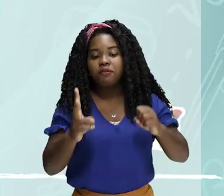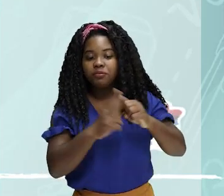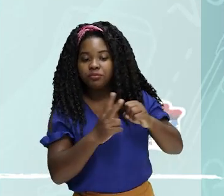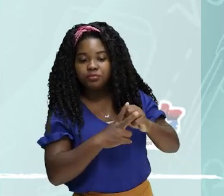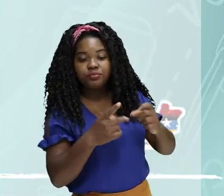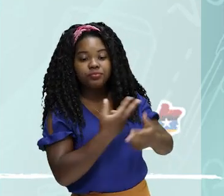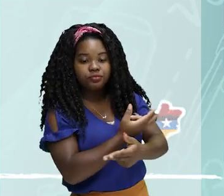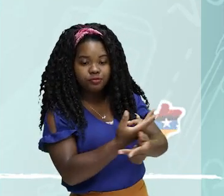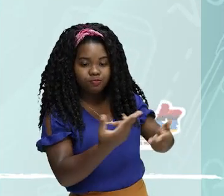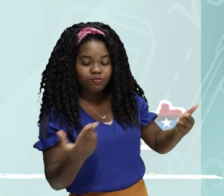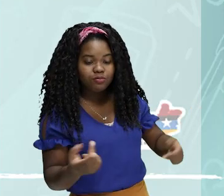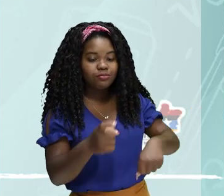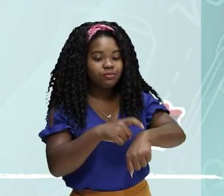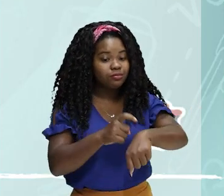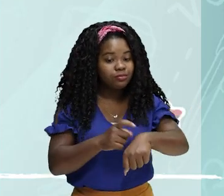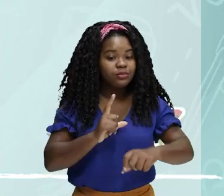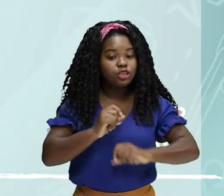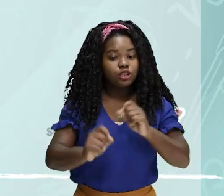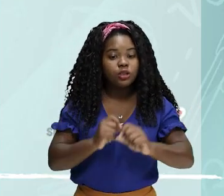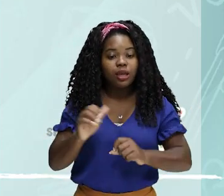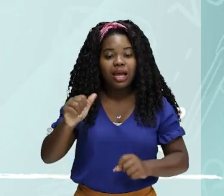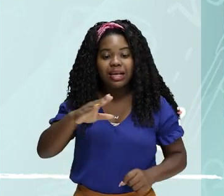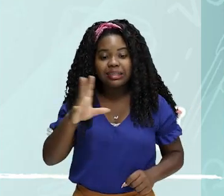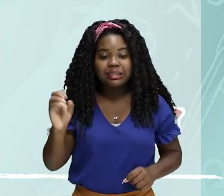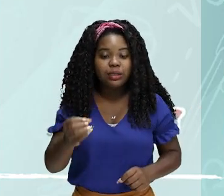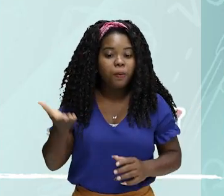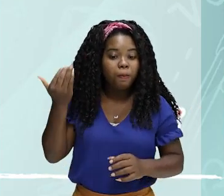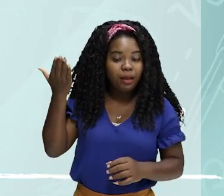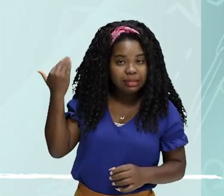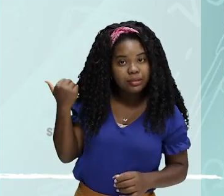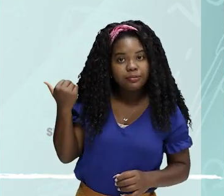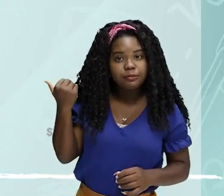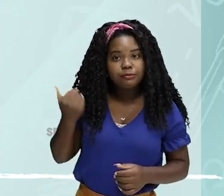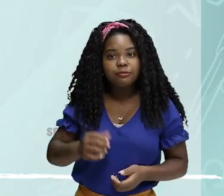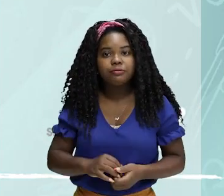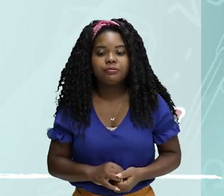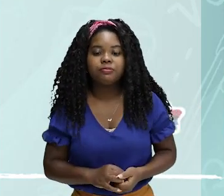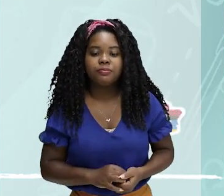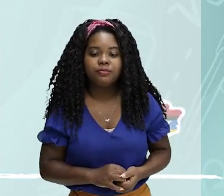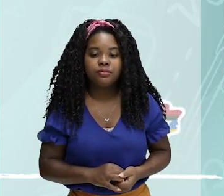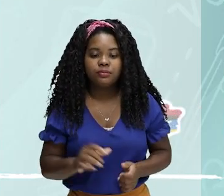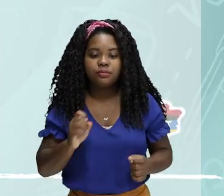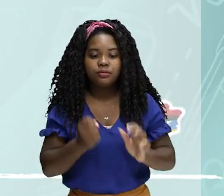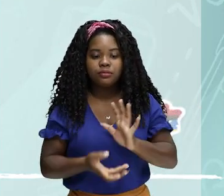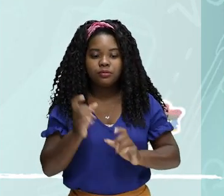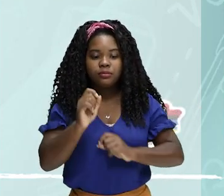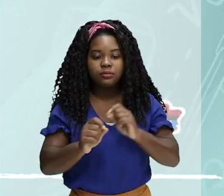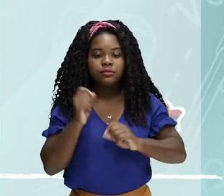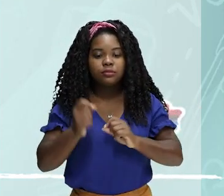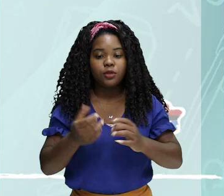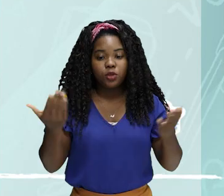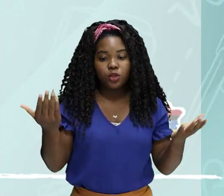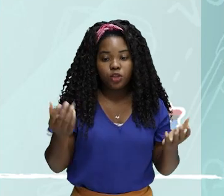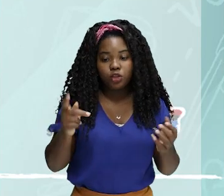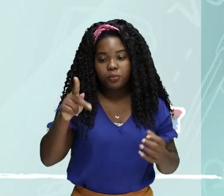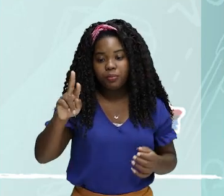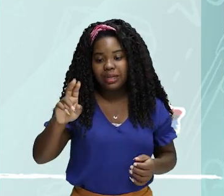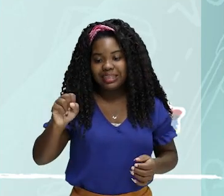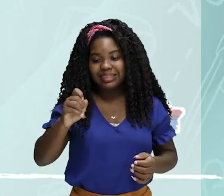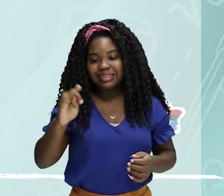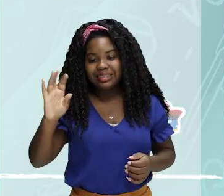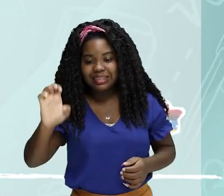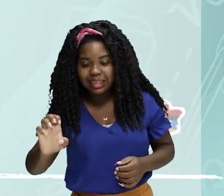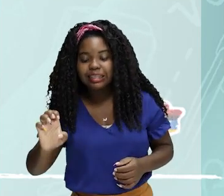que expresa una acción pasada en un período pasado. Se forma com ele presente del